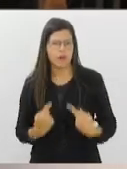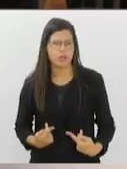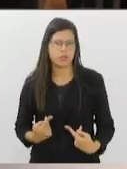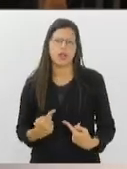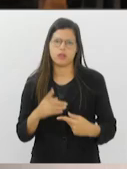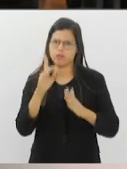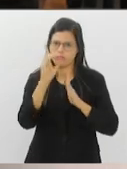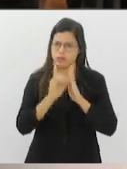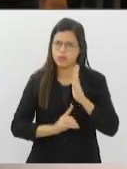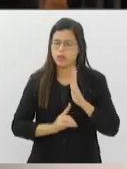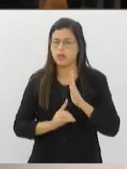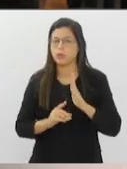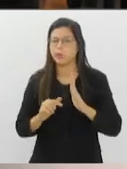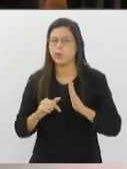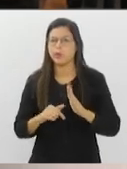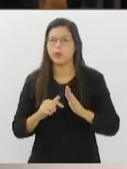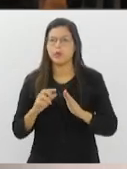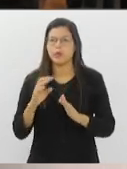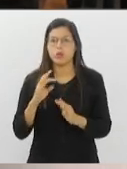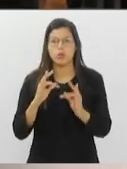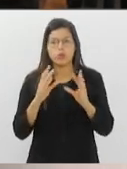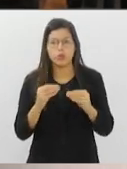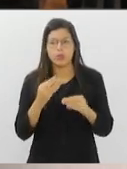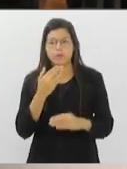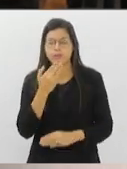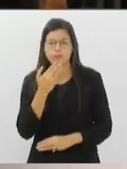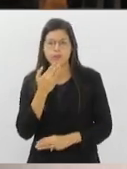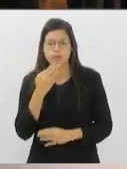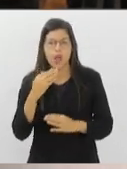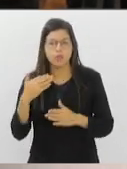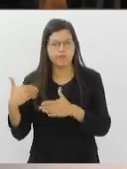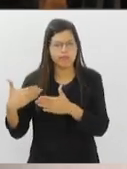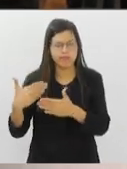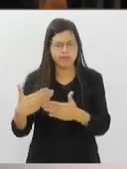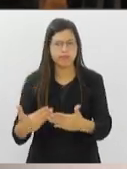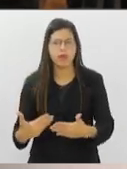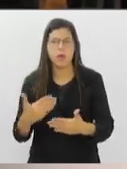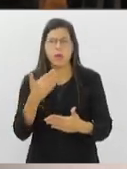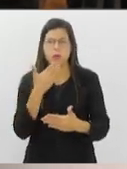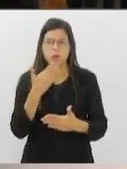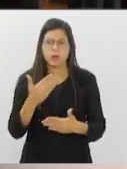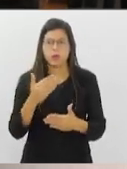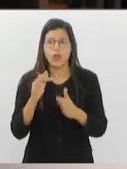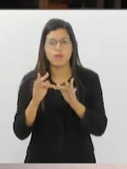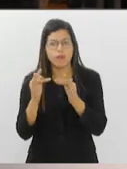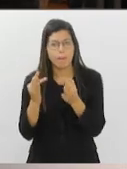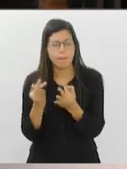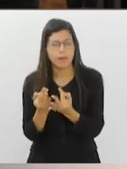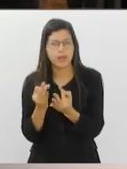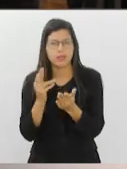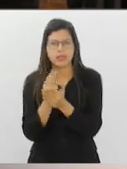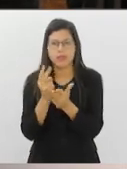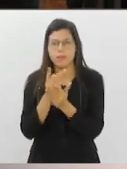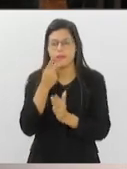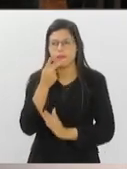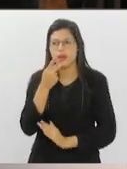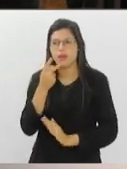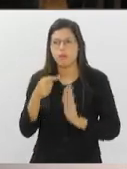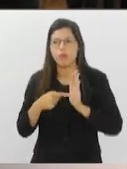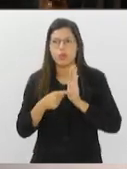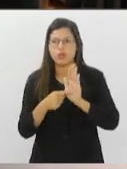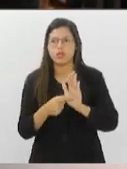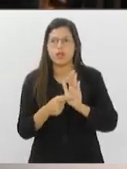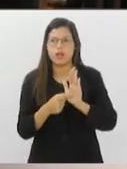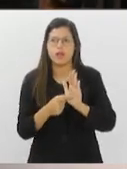a movimentação, a solicitação da presença das pessoas para os manifestos, a família sempre falava que eles queriam que isso